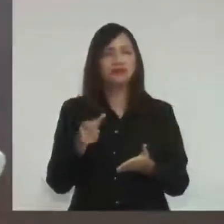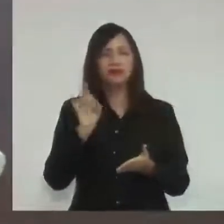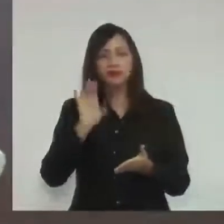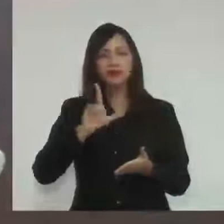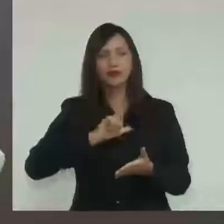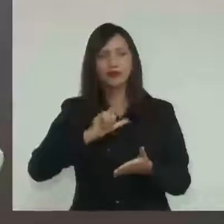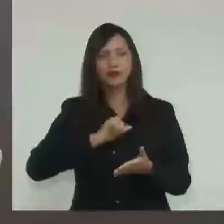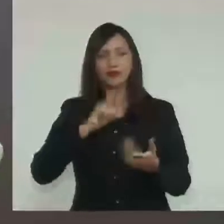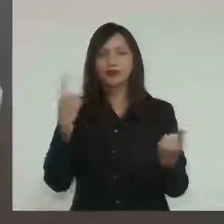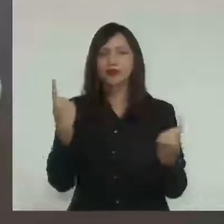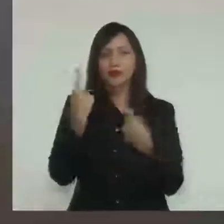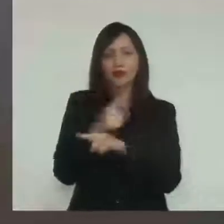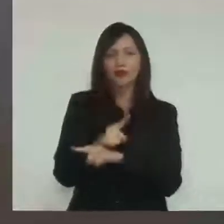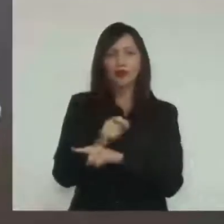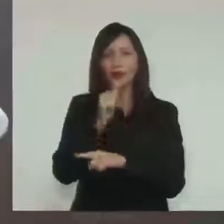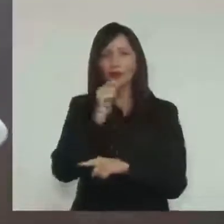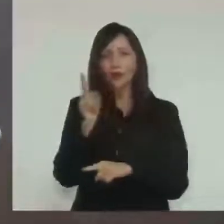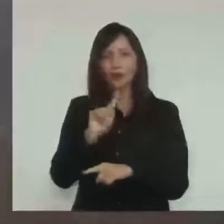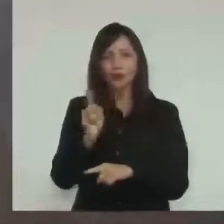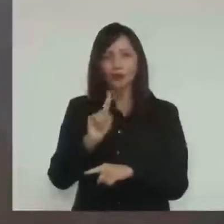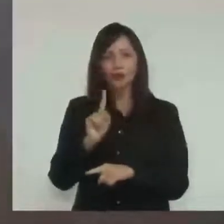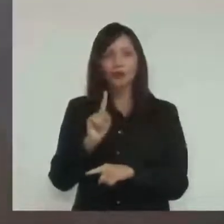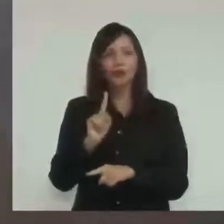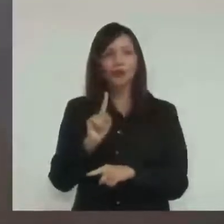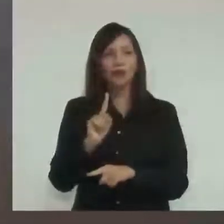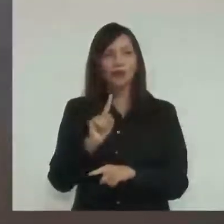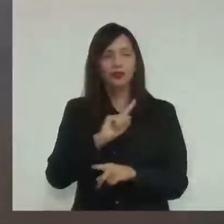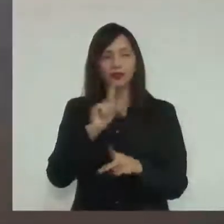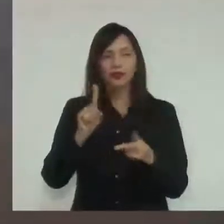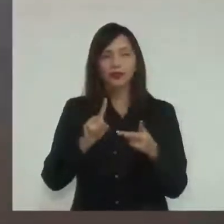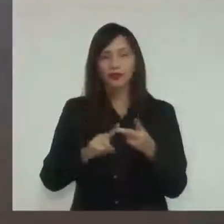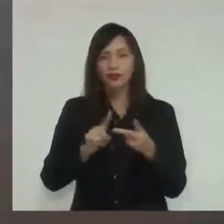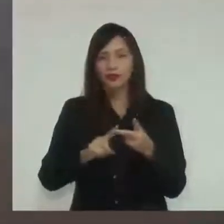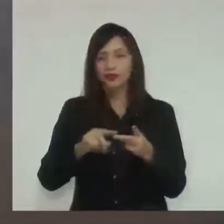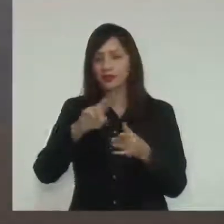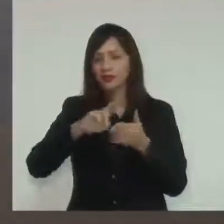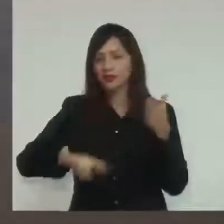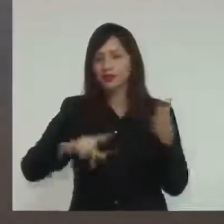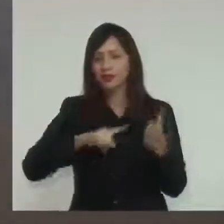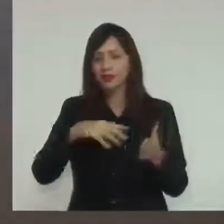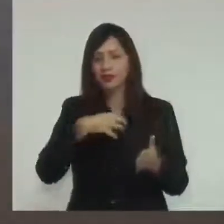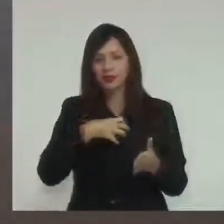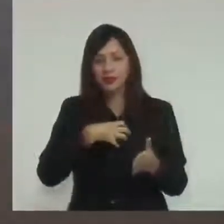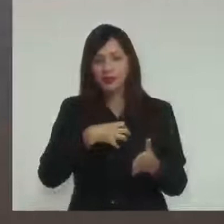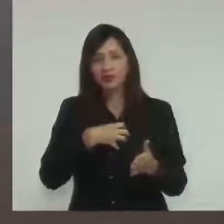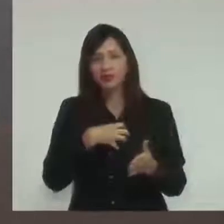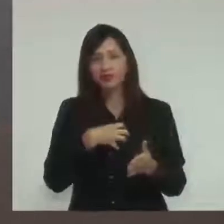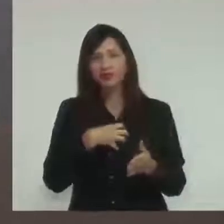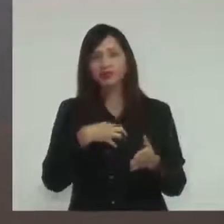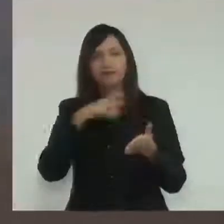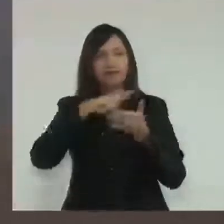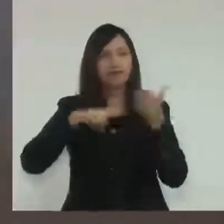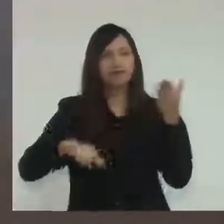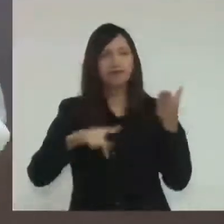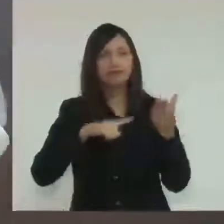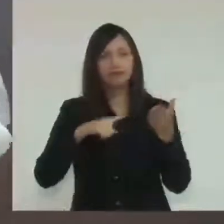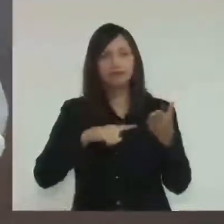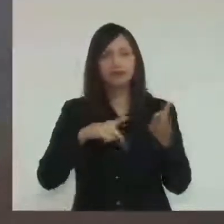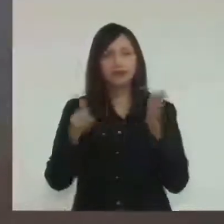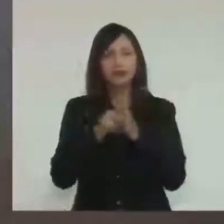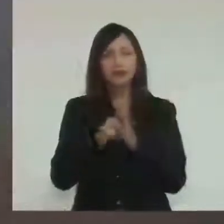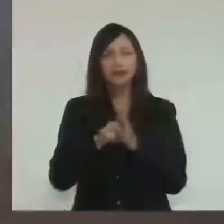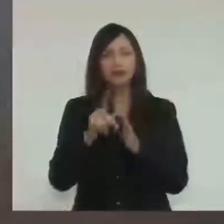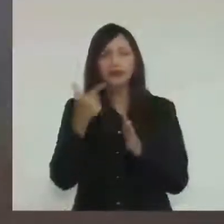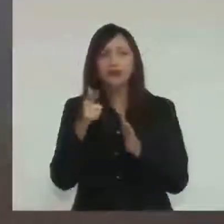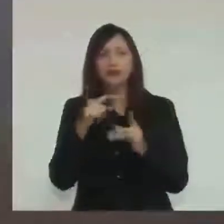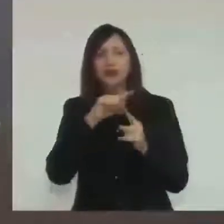com a cara da oposição, e nem um relatório que sairia com a cara da bancada situacionista. Foi um relatório institucional,